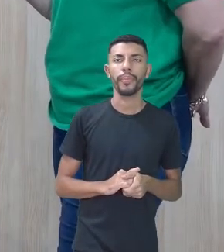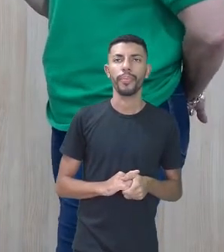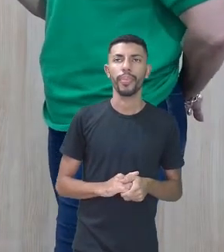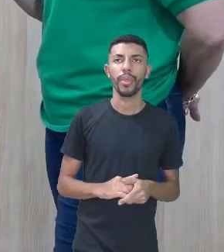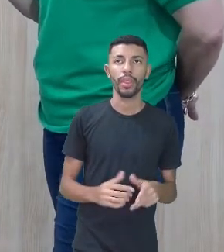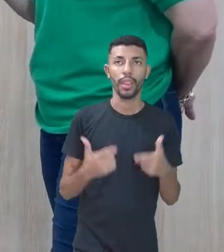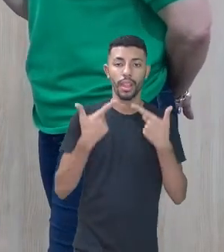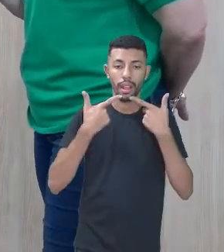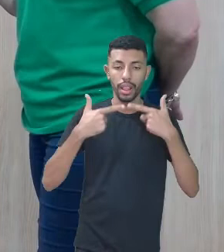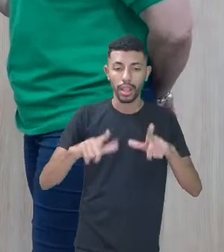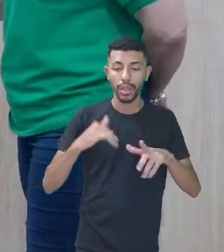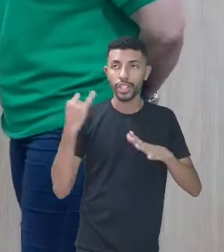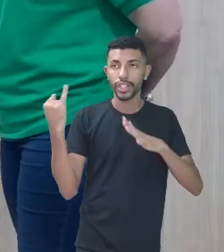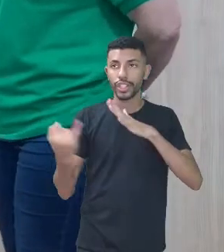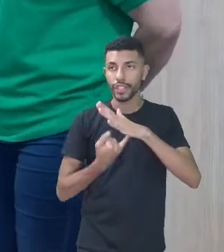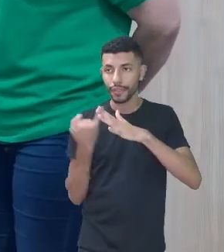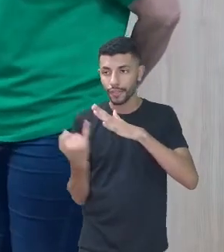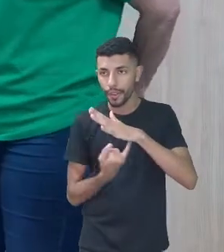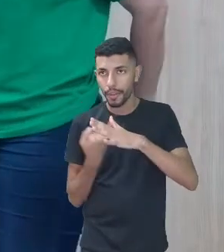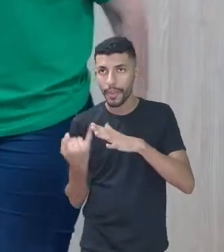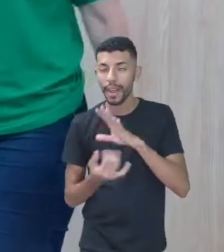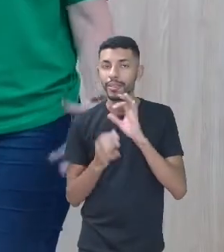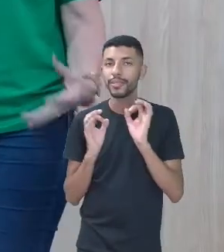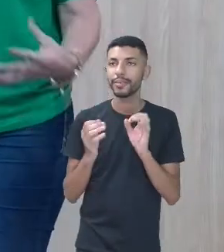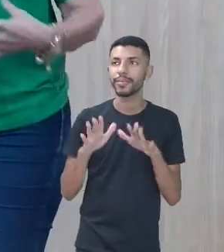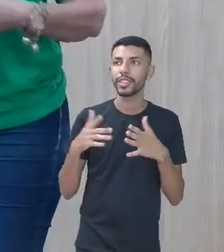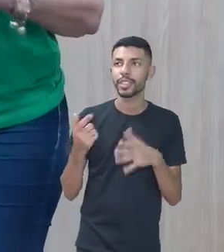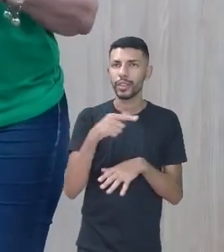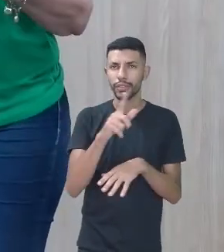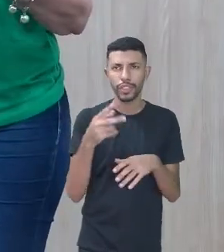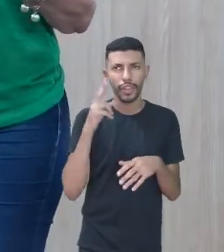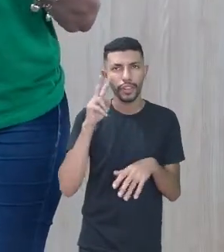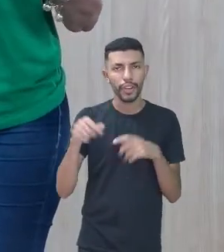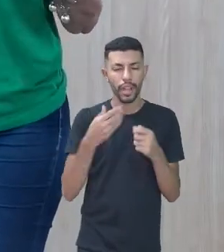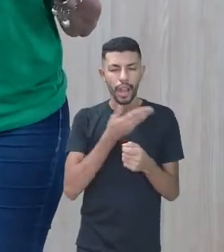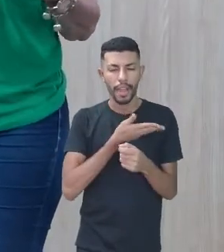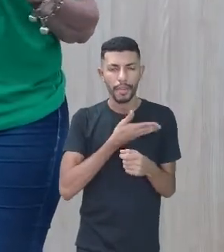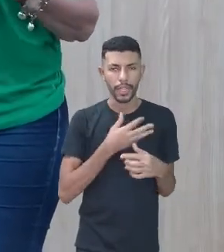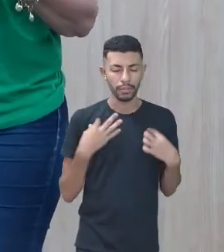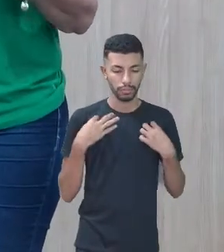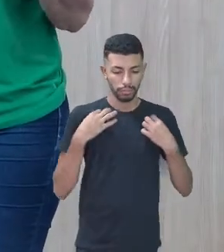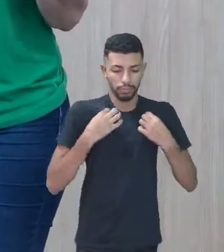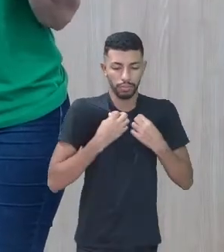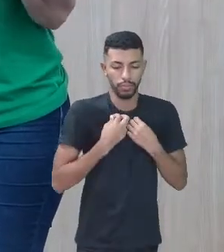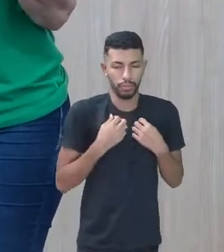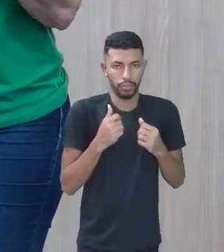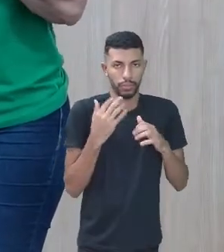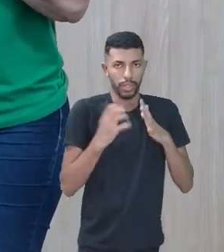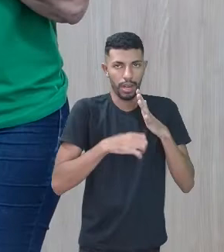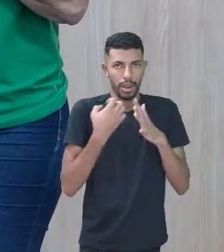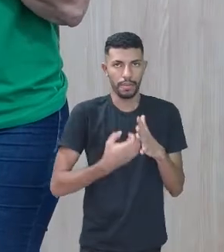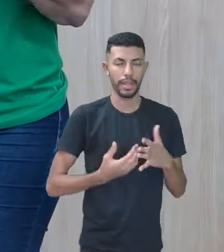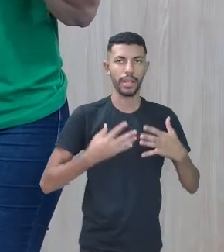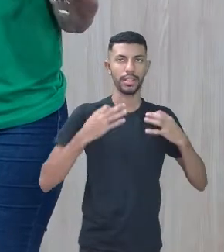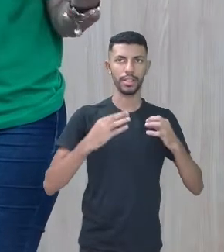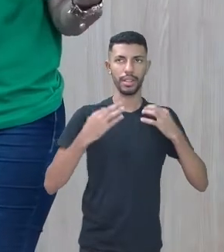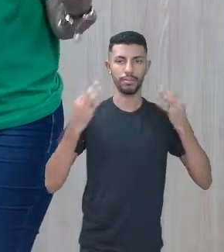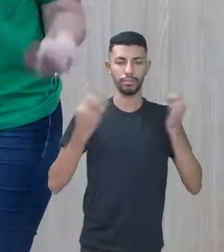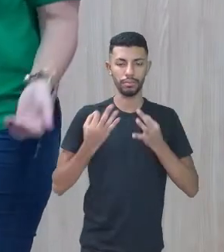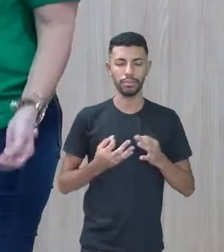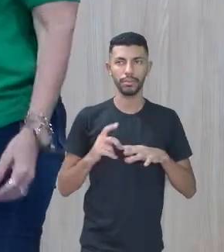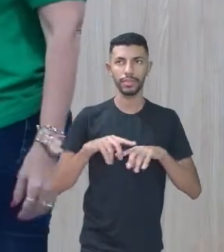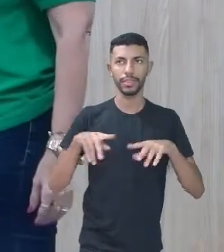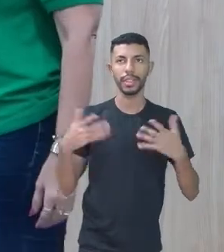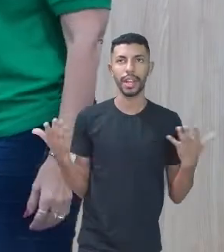Já na linguagem informal, né, enquanto vocês viram aqueles amigos ali, tudo, né, numa firma, todo mundo, né, naquela